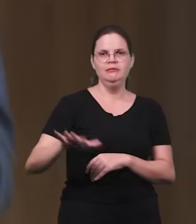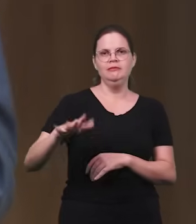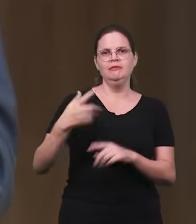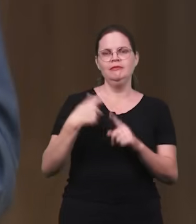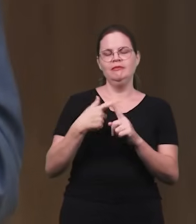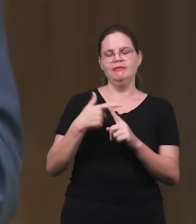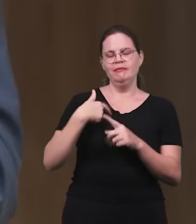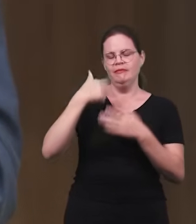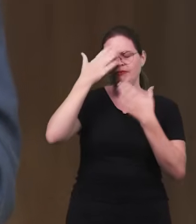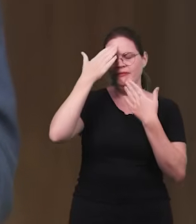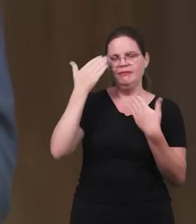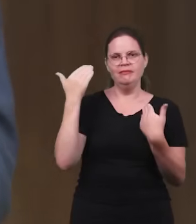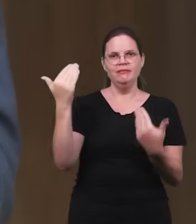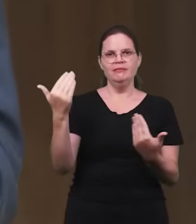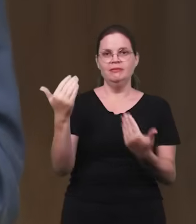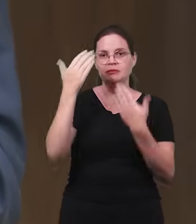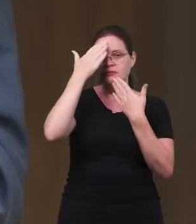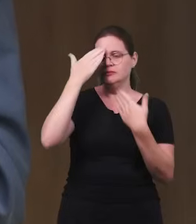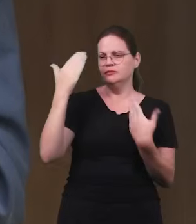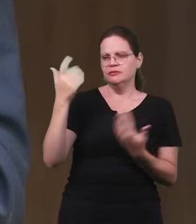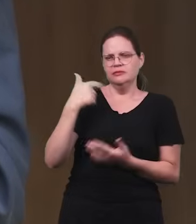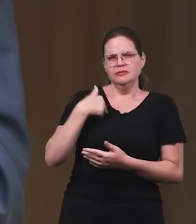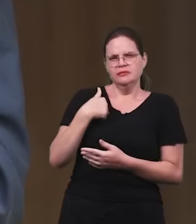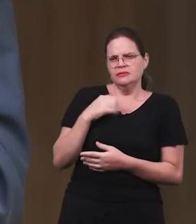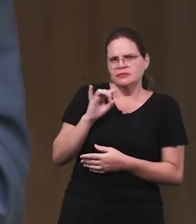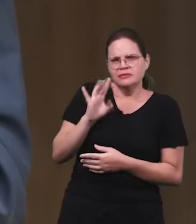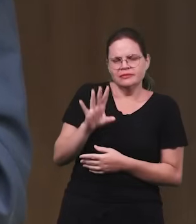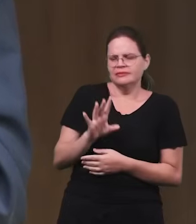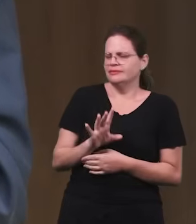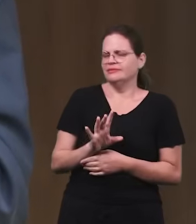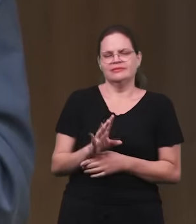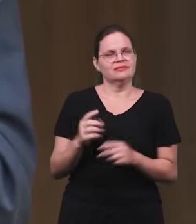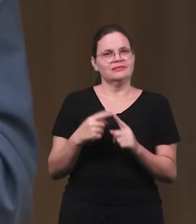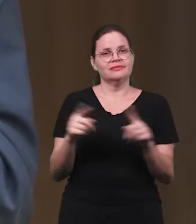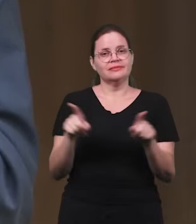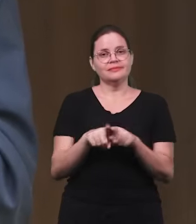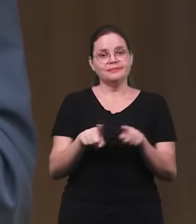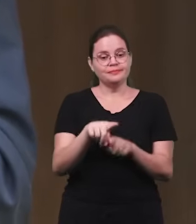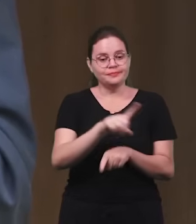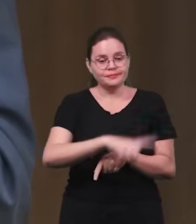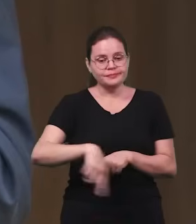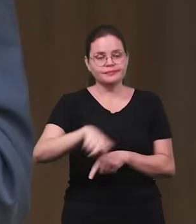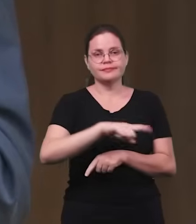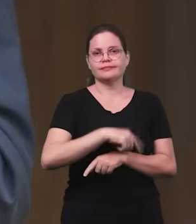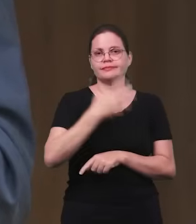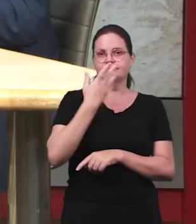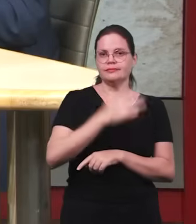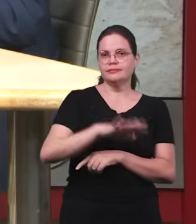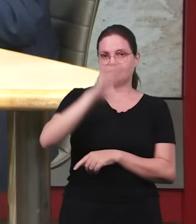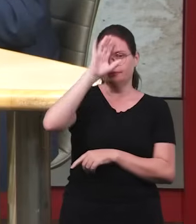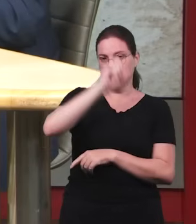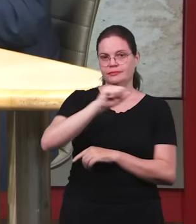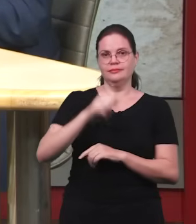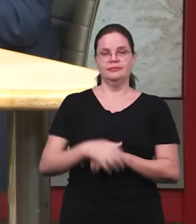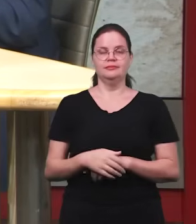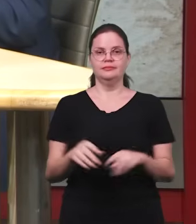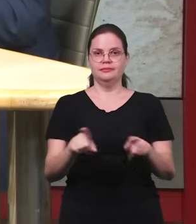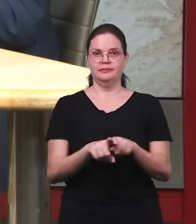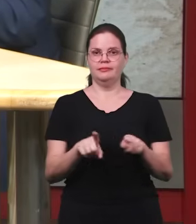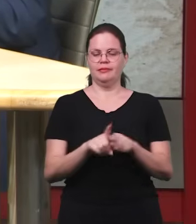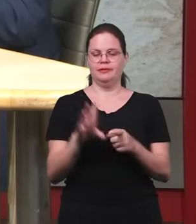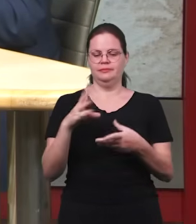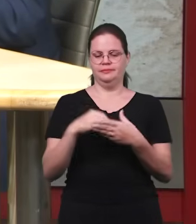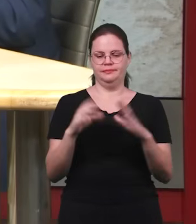a gratidão, ele não queria só para ele. Olha, então, na nossa casa, na nossa